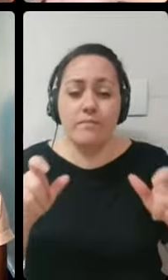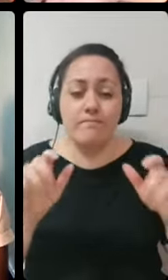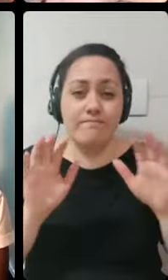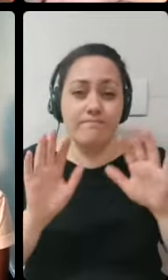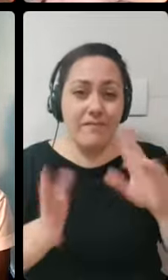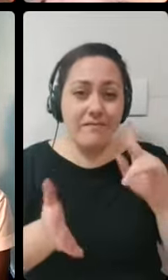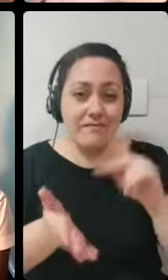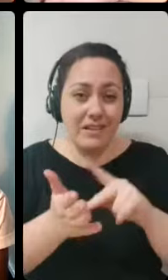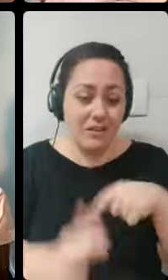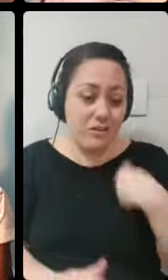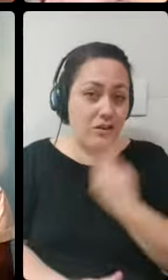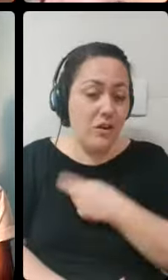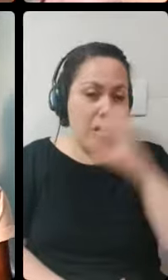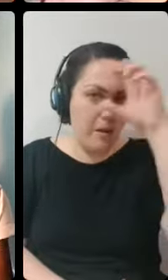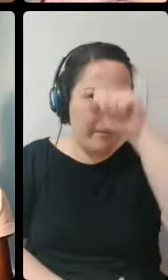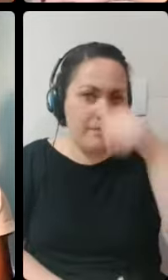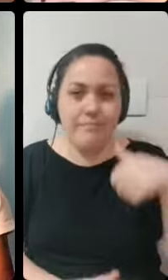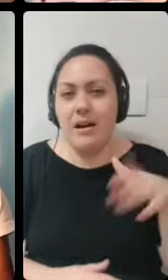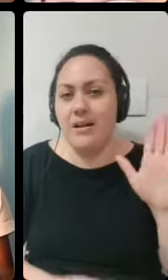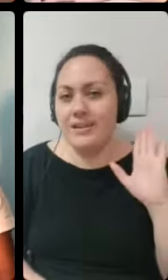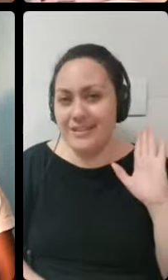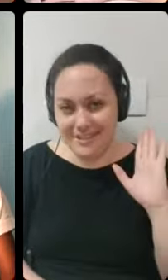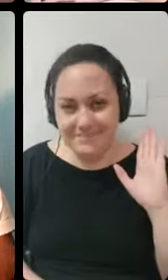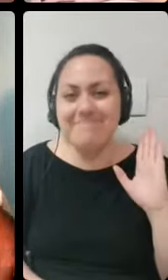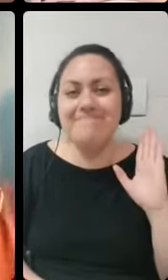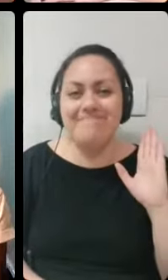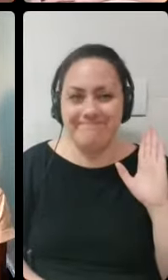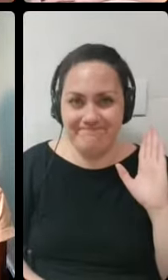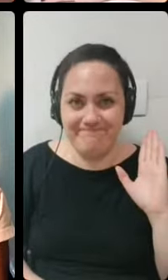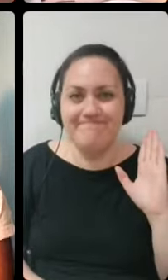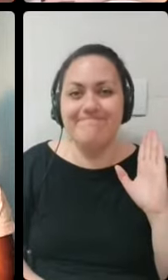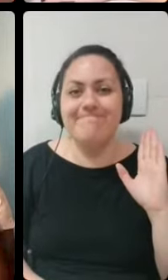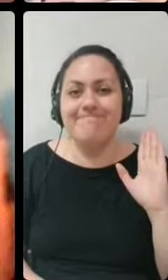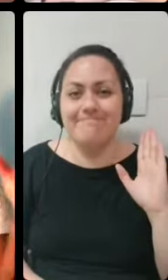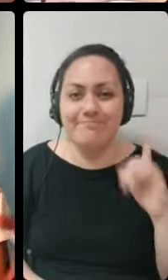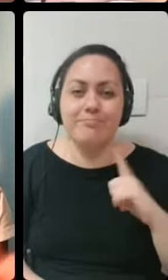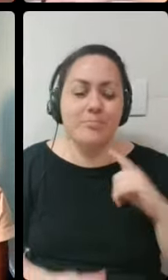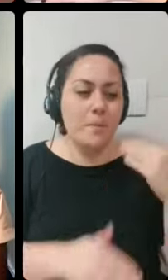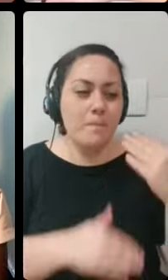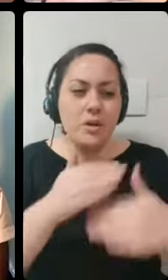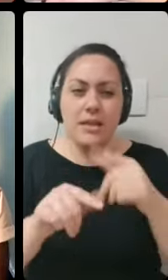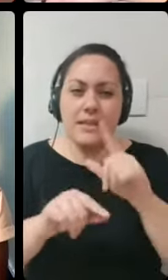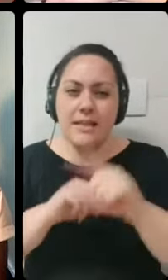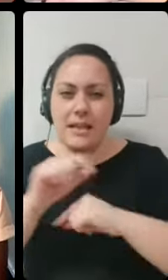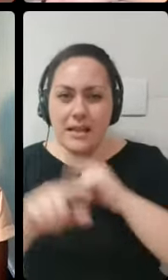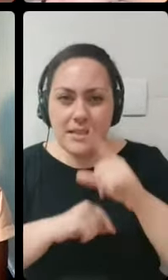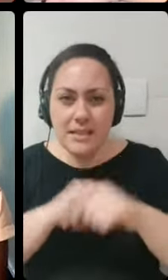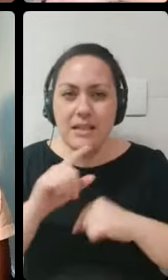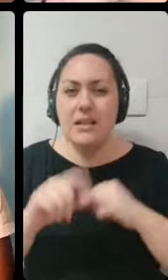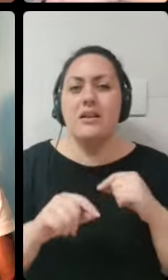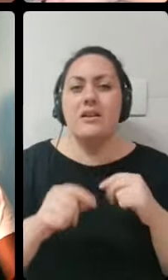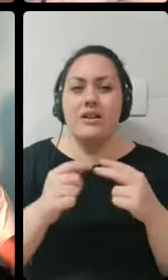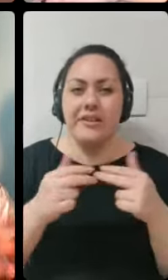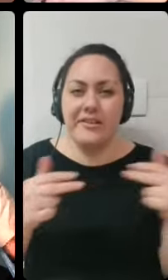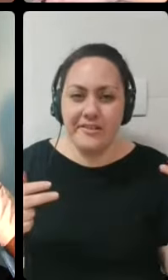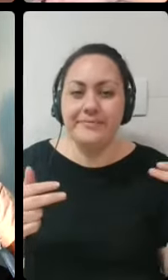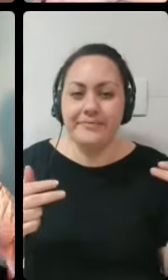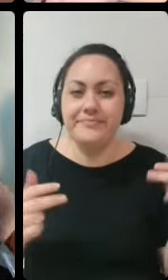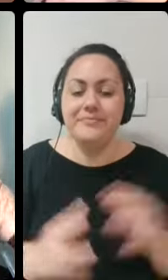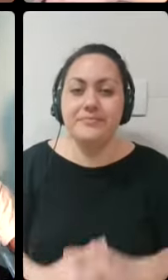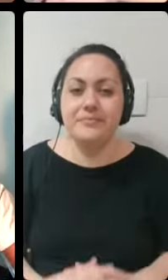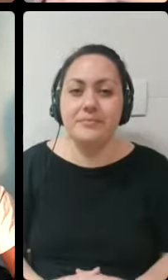bem mais com todo o processo, desde a seleção e da operação, do